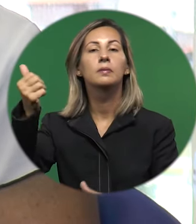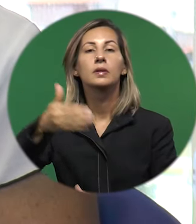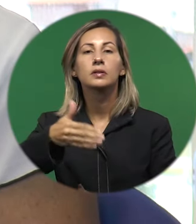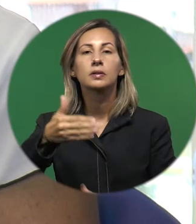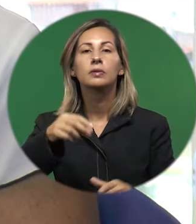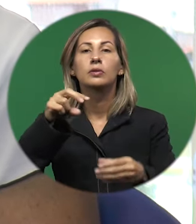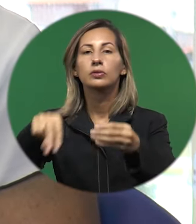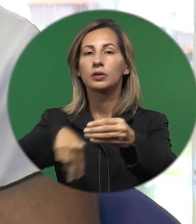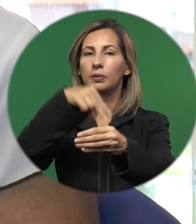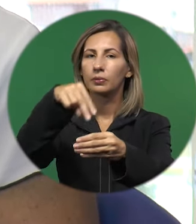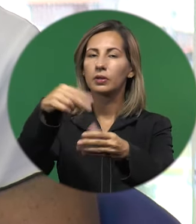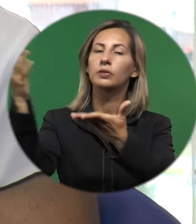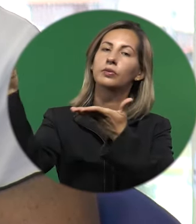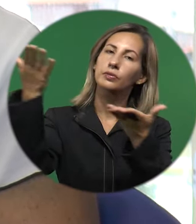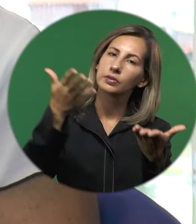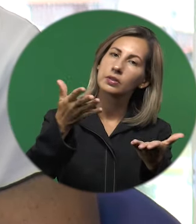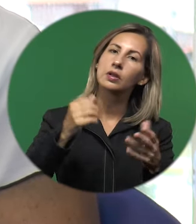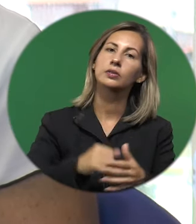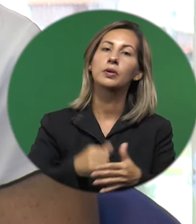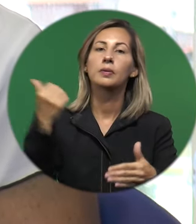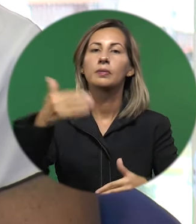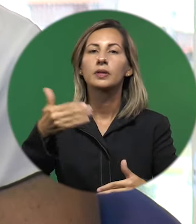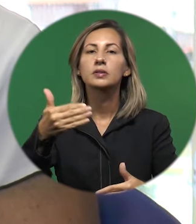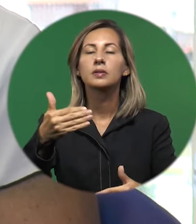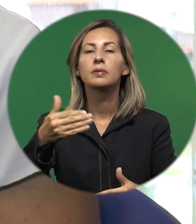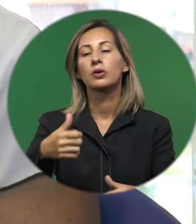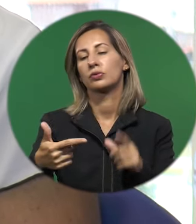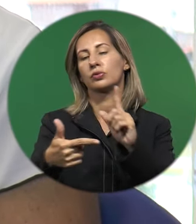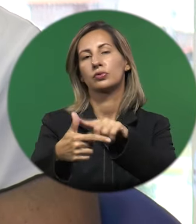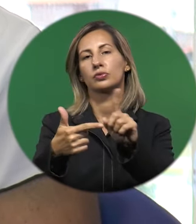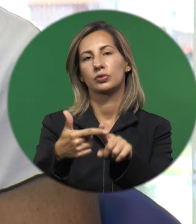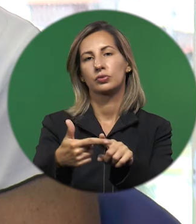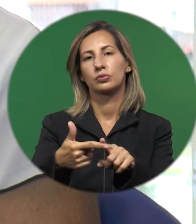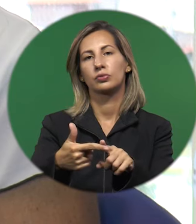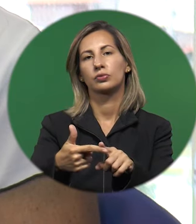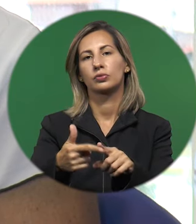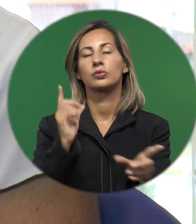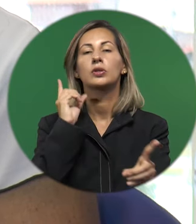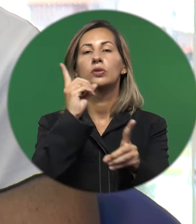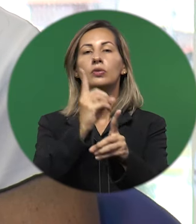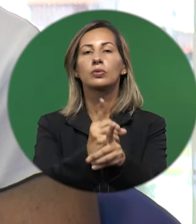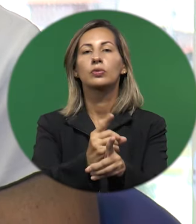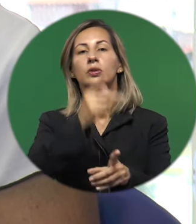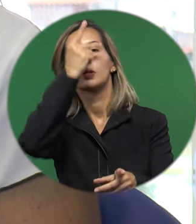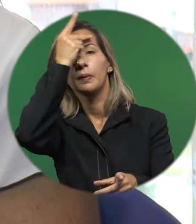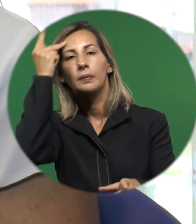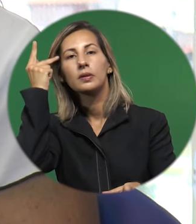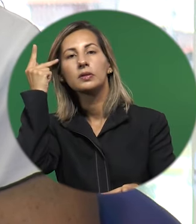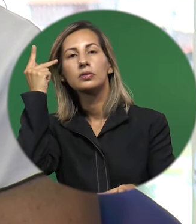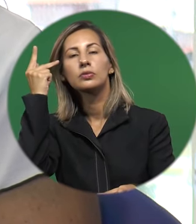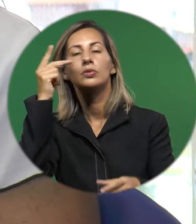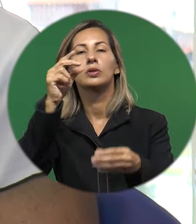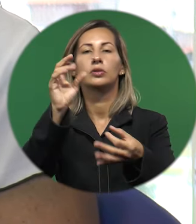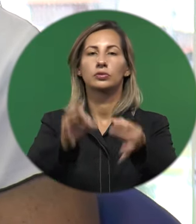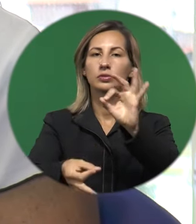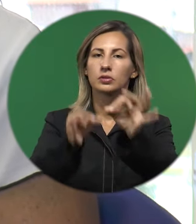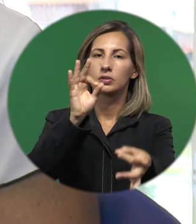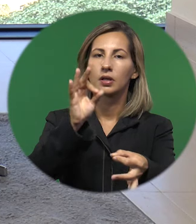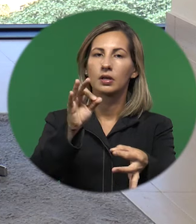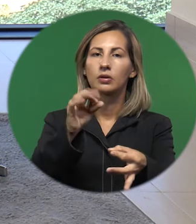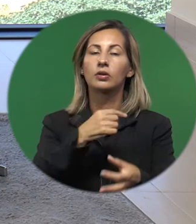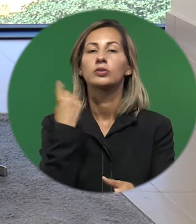nós participamos, o tribunal foi convidado a participar do segundo encontro nacional de gestores de pessoas do Poder